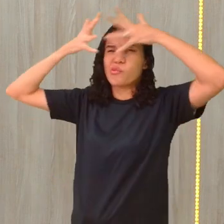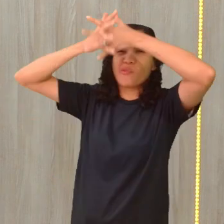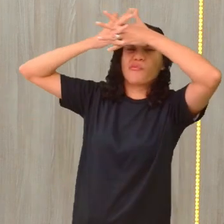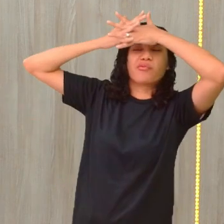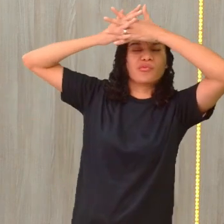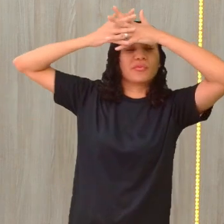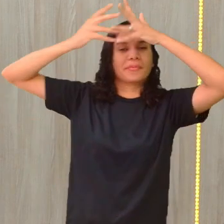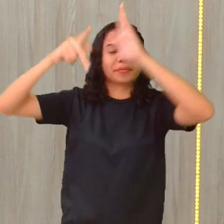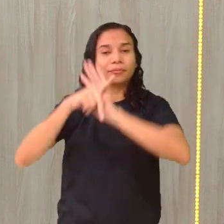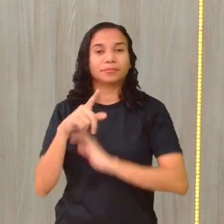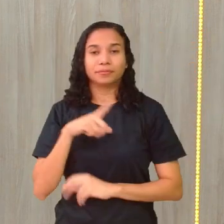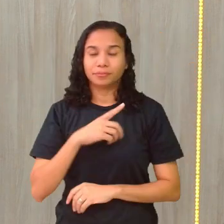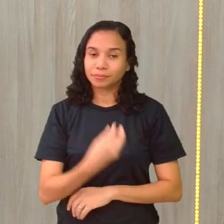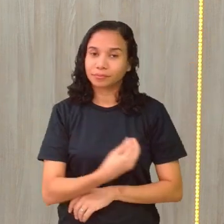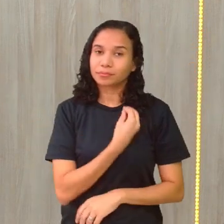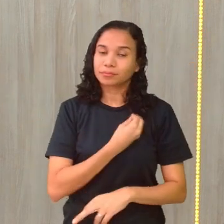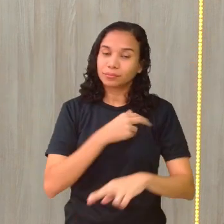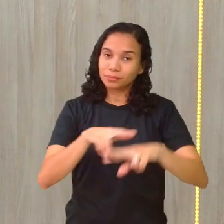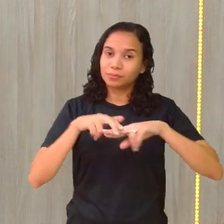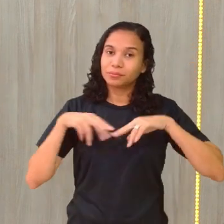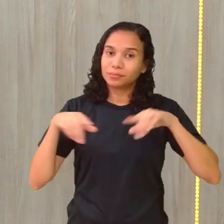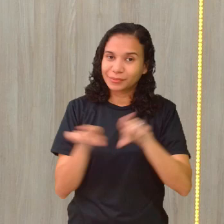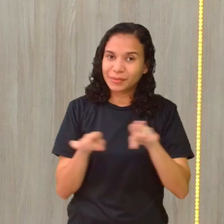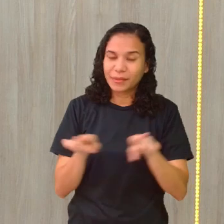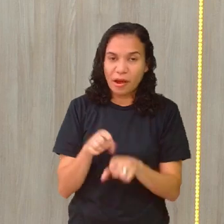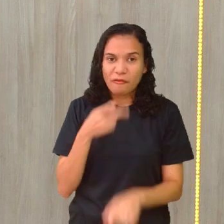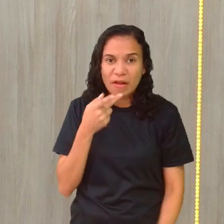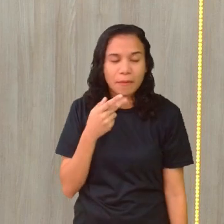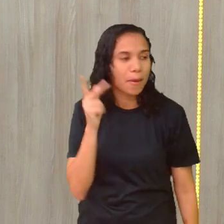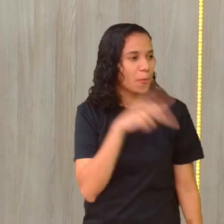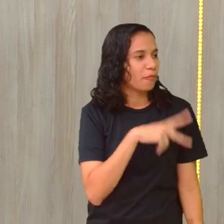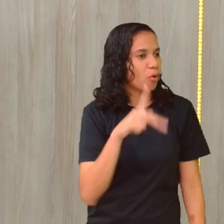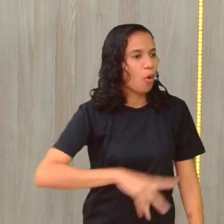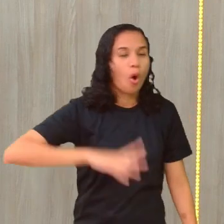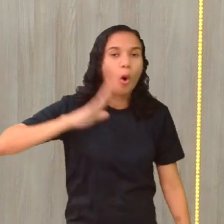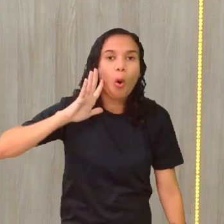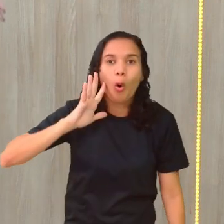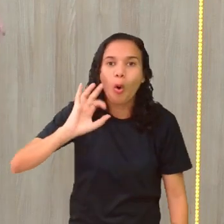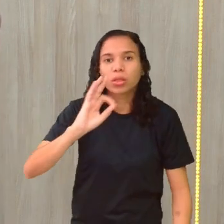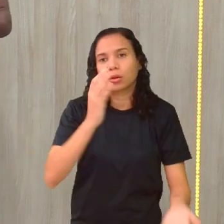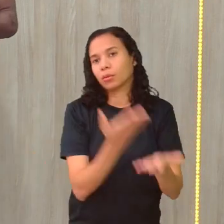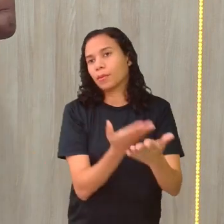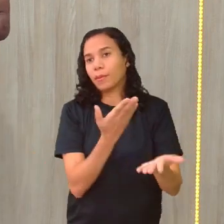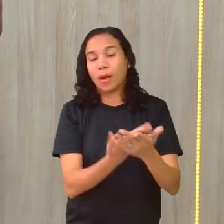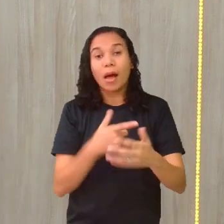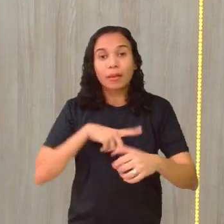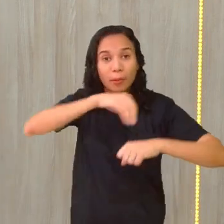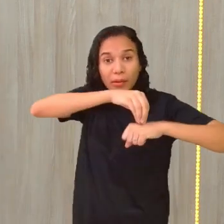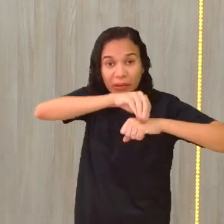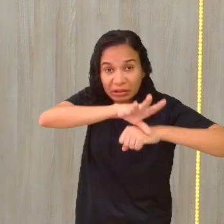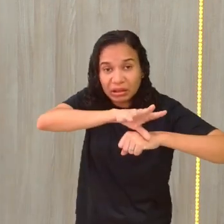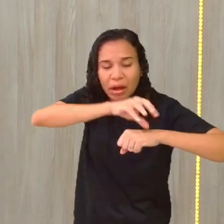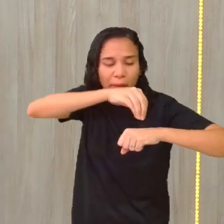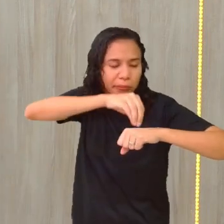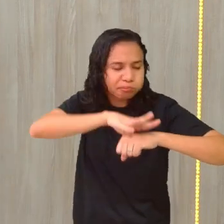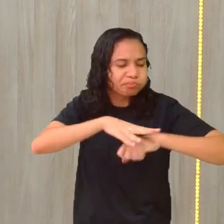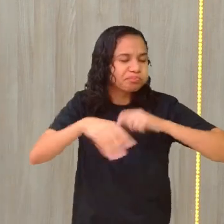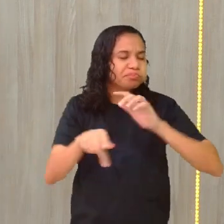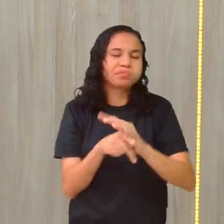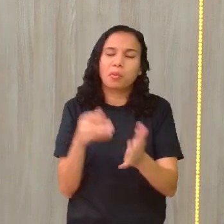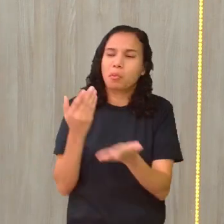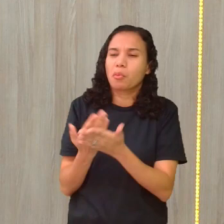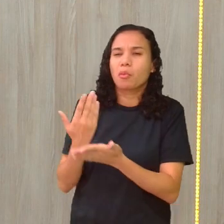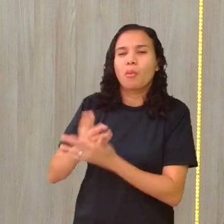ou confusa, né? E também vocês podem dizer, professor, achei massa essa aula. Olha, professor, tem uma dica aqui de uma